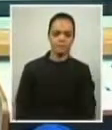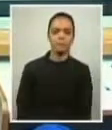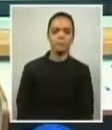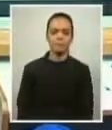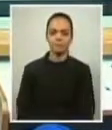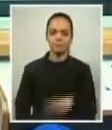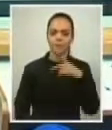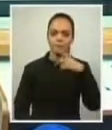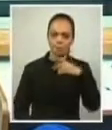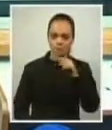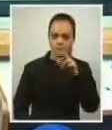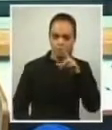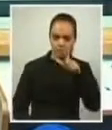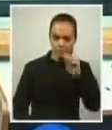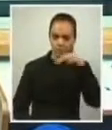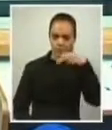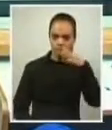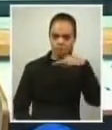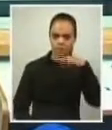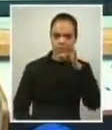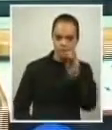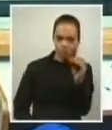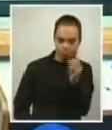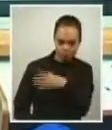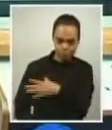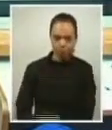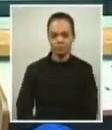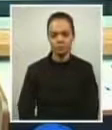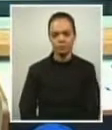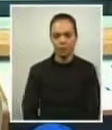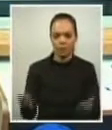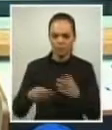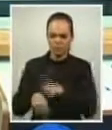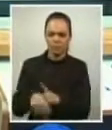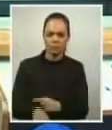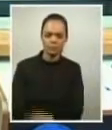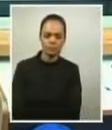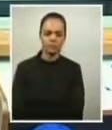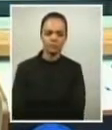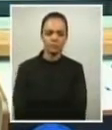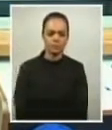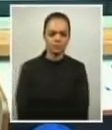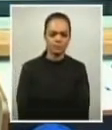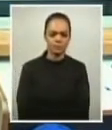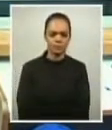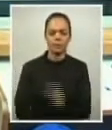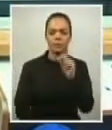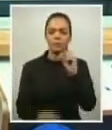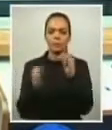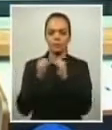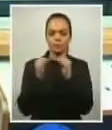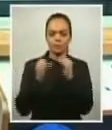e o Parlamento em sentido moderno e contemporâneo é a